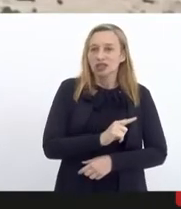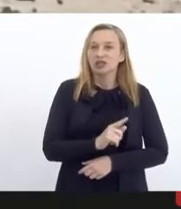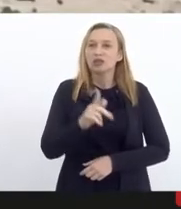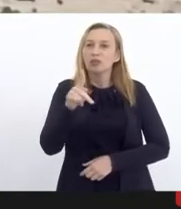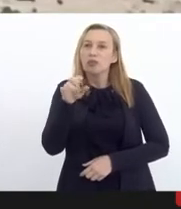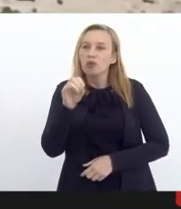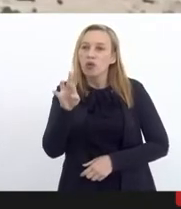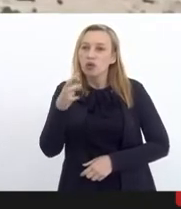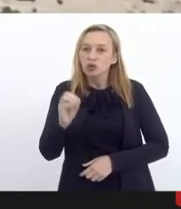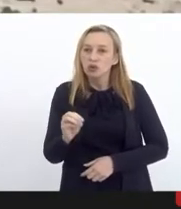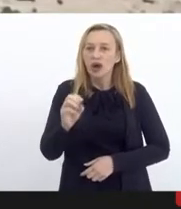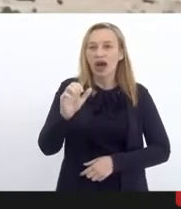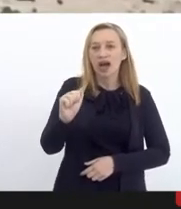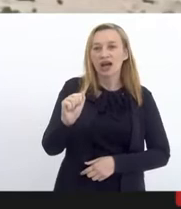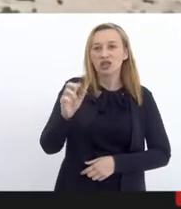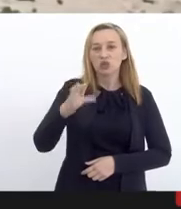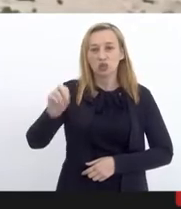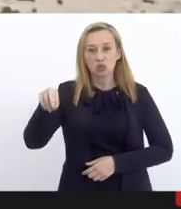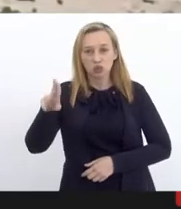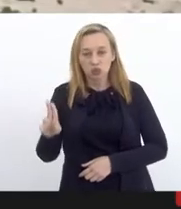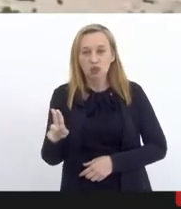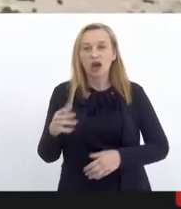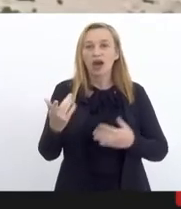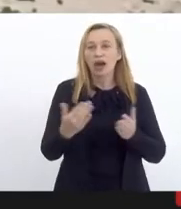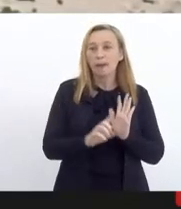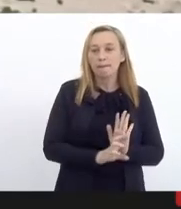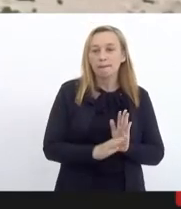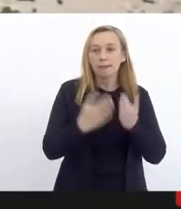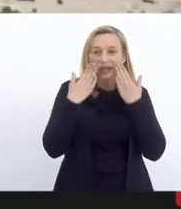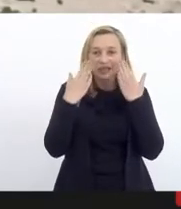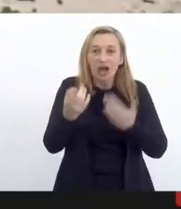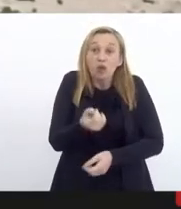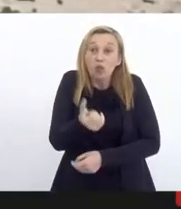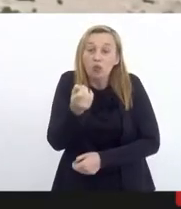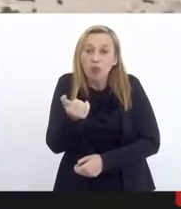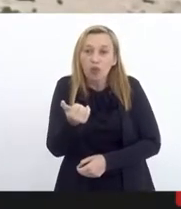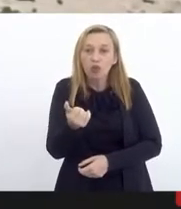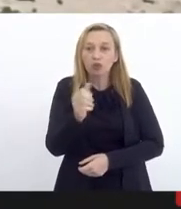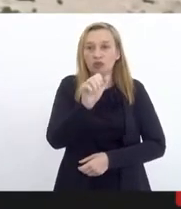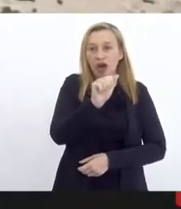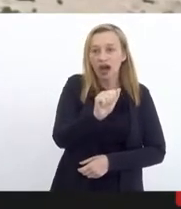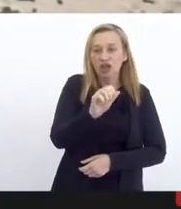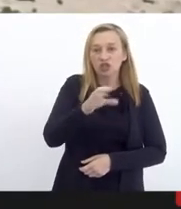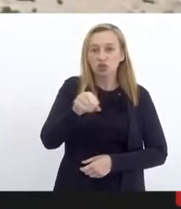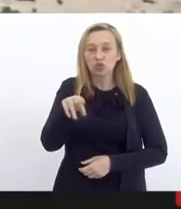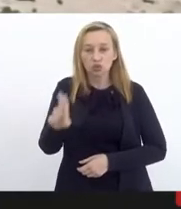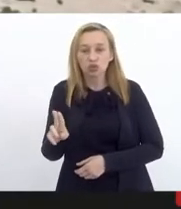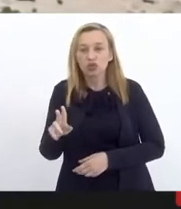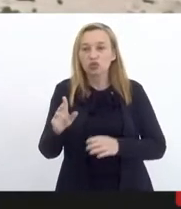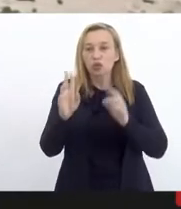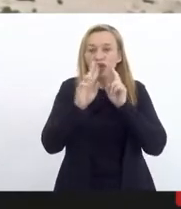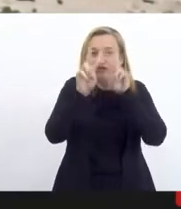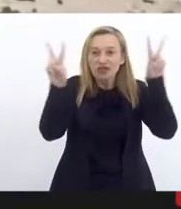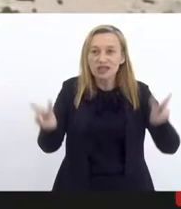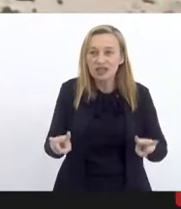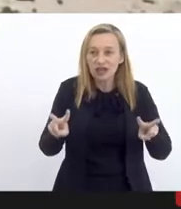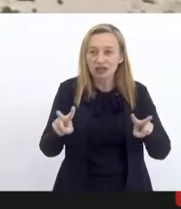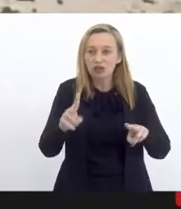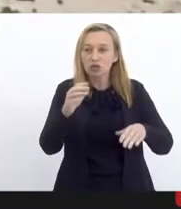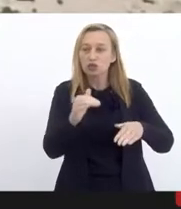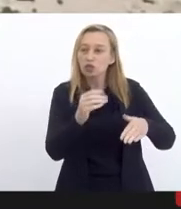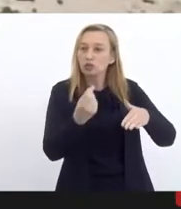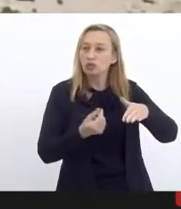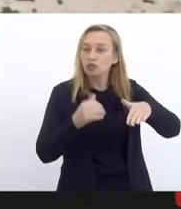prazer estar aqui com os senhores e com as senhoras para apresentar um pouco do Porto do Açu e a sua visão sobre o Fundo